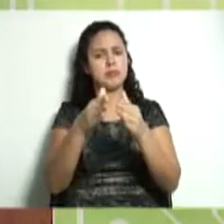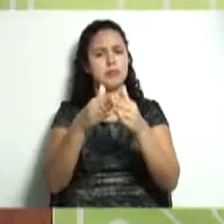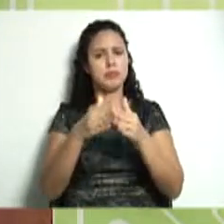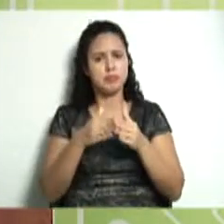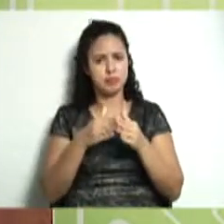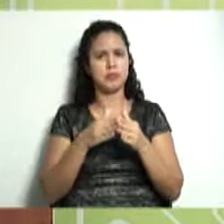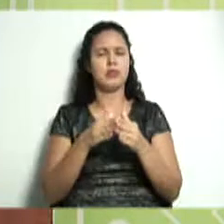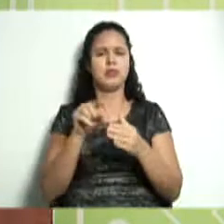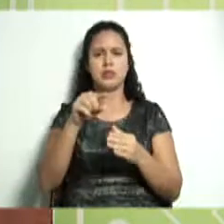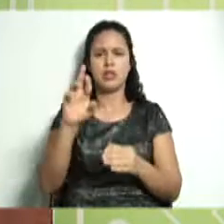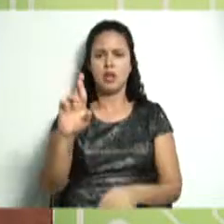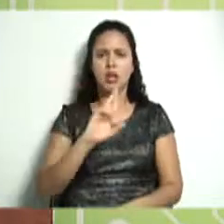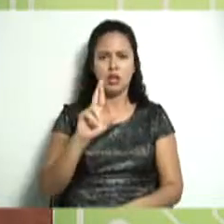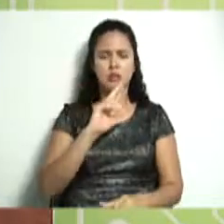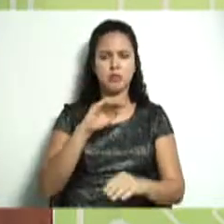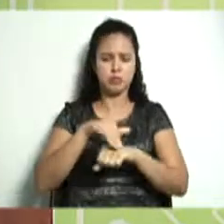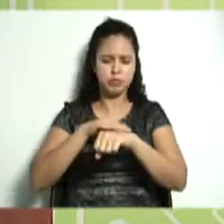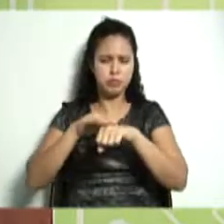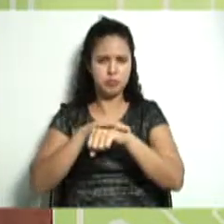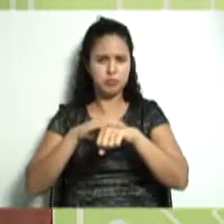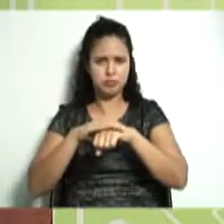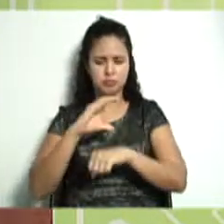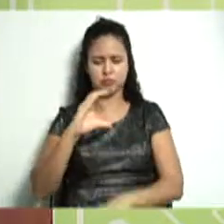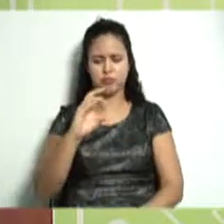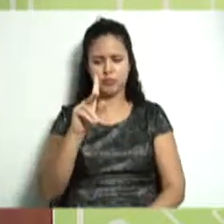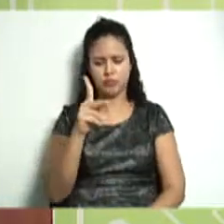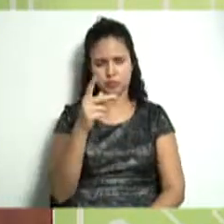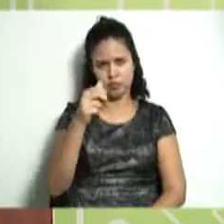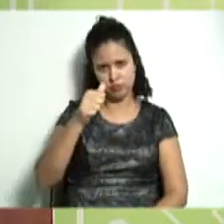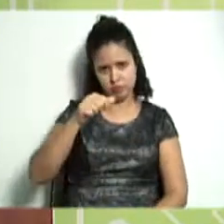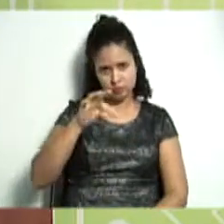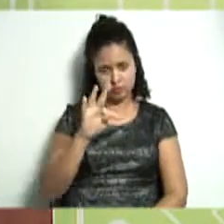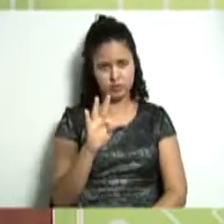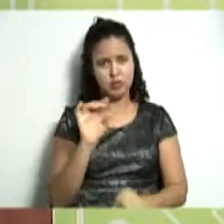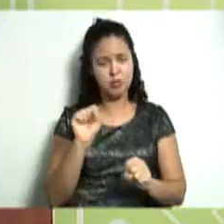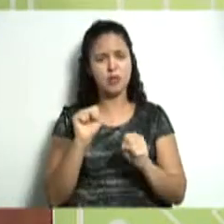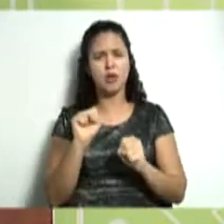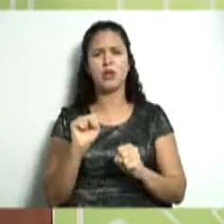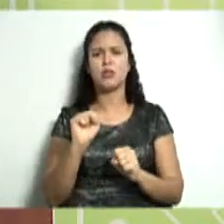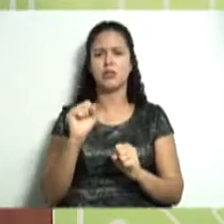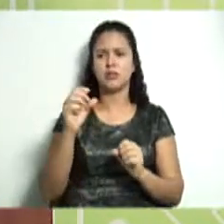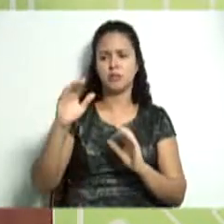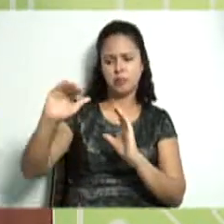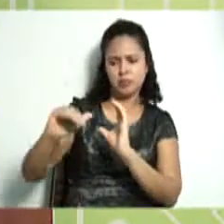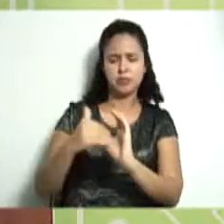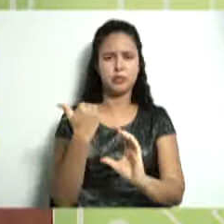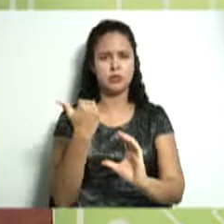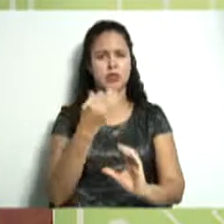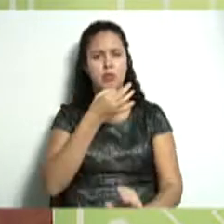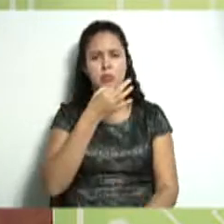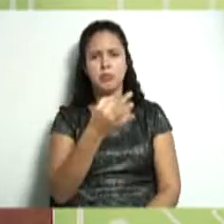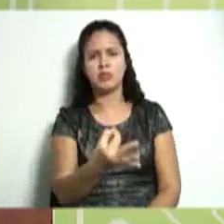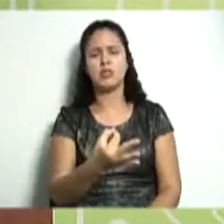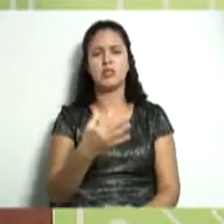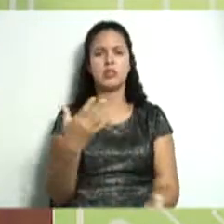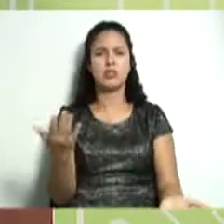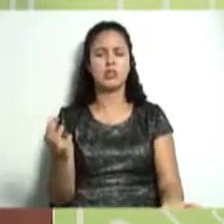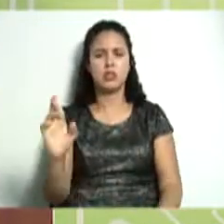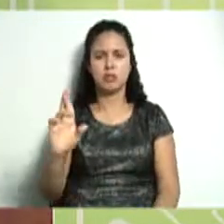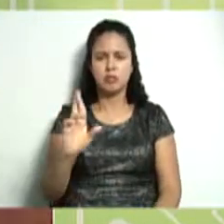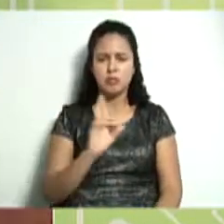ali no chat com a professora, ok? A professora vai estar ali, vocês podem enviar comentários,